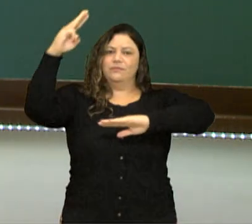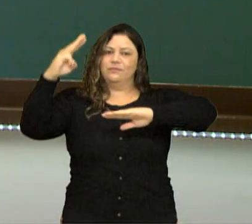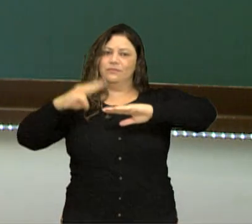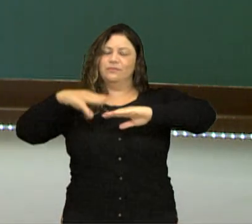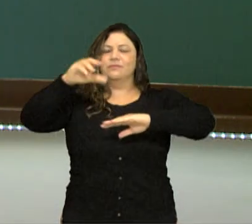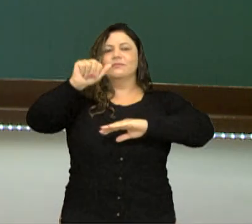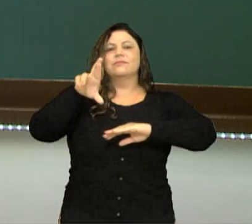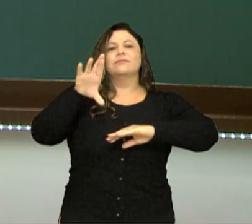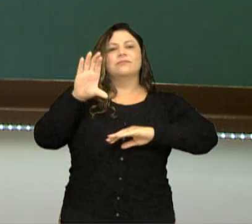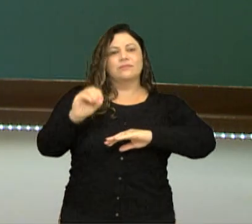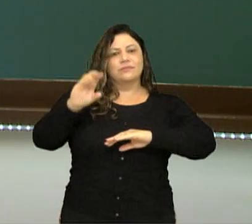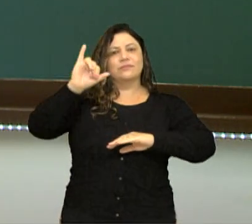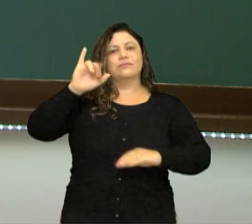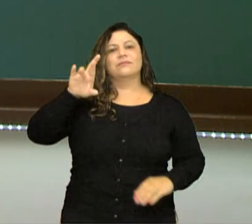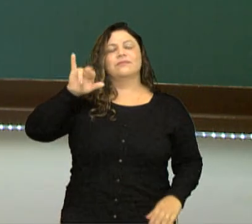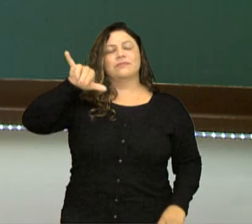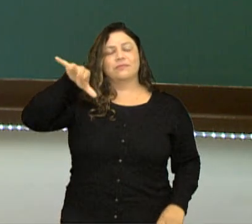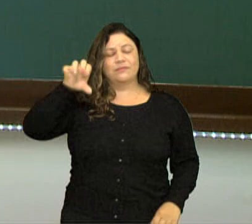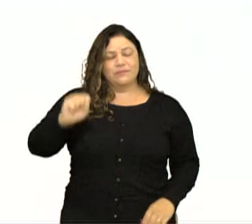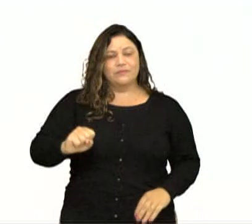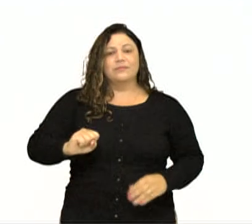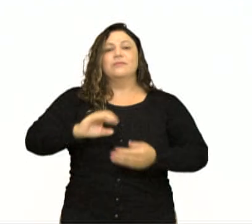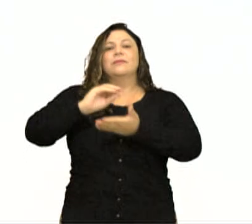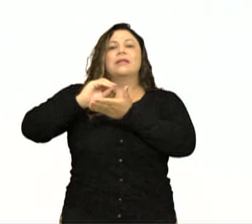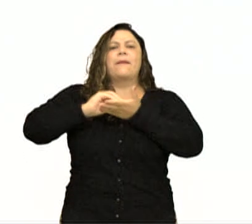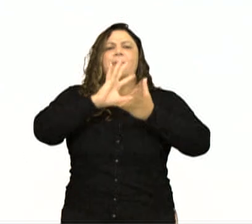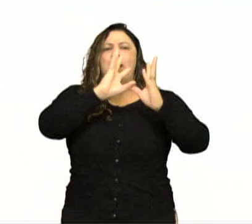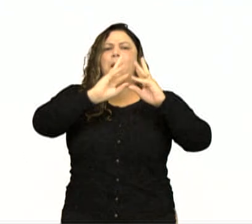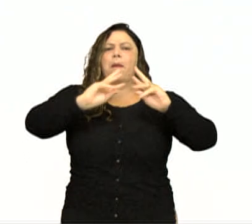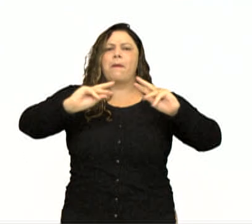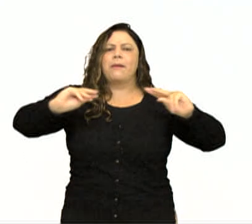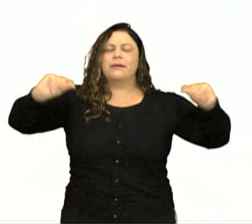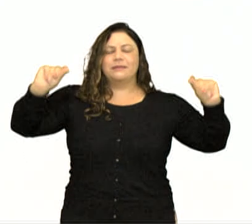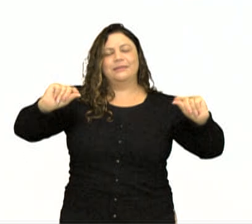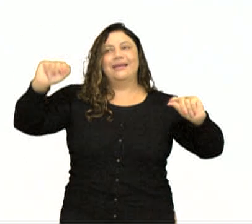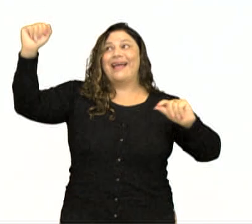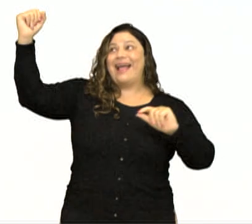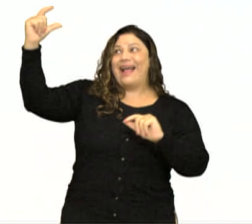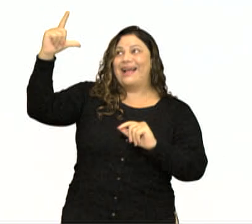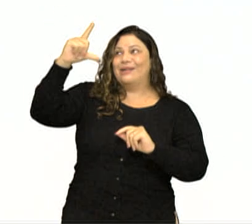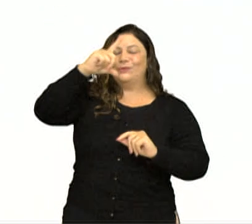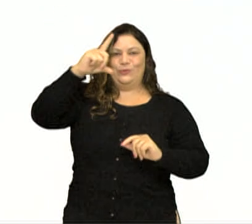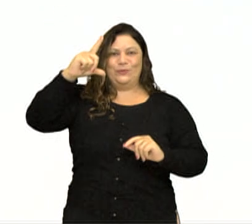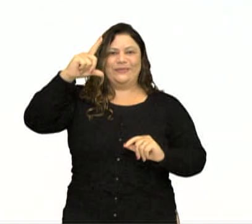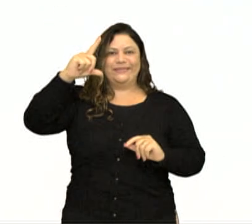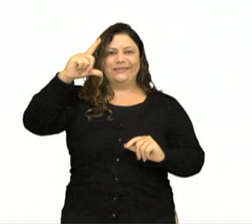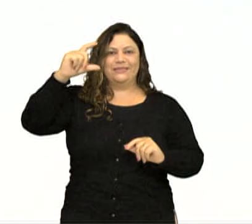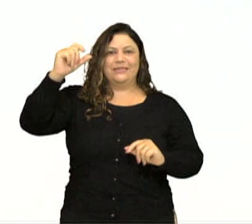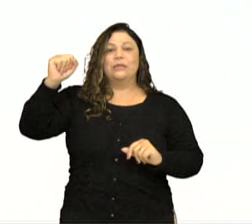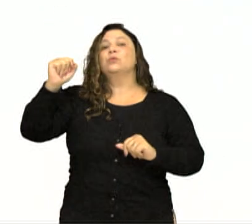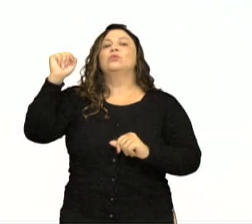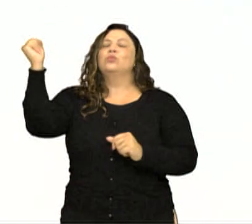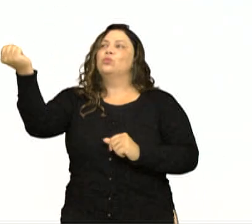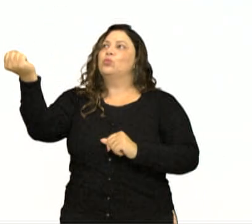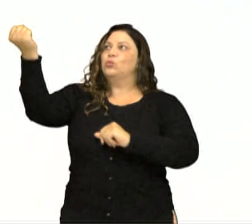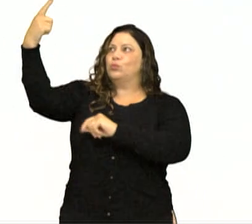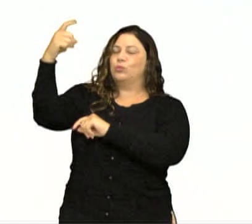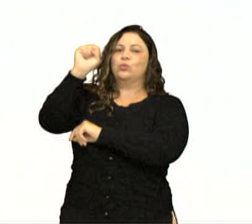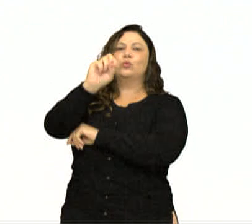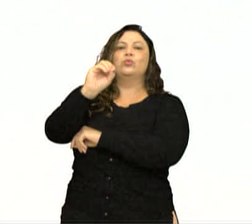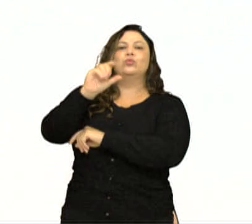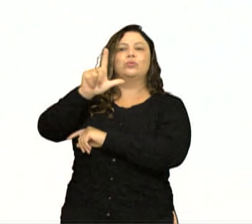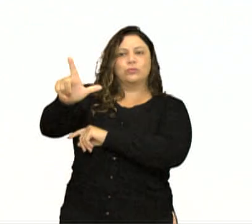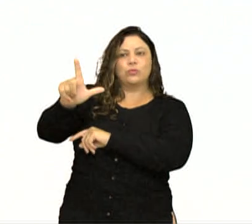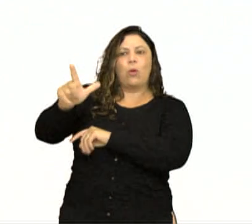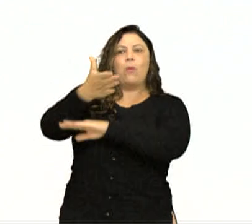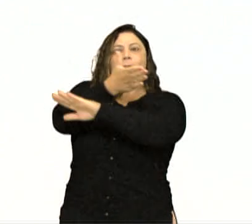pela decomposição da luz. A luz, pessoal, a luz que vem do sol é a luz branca. E ela, ao